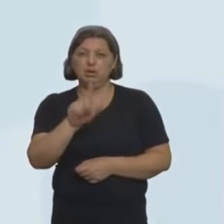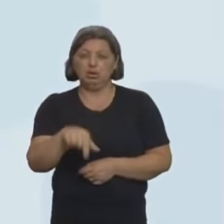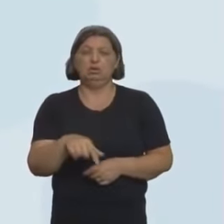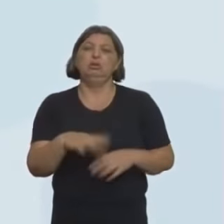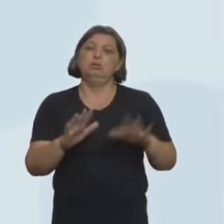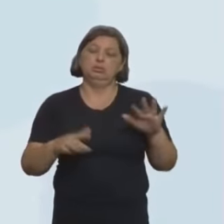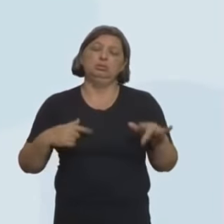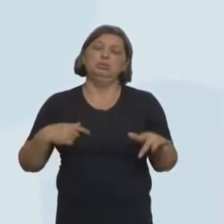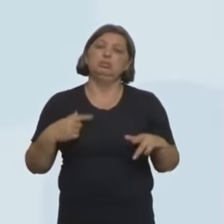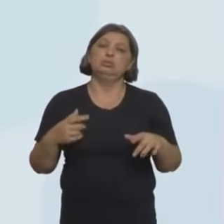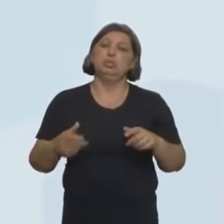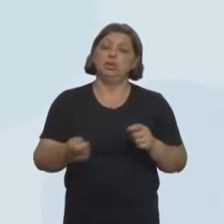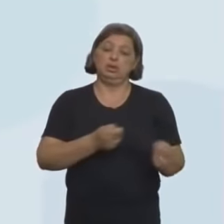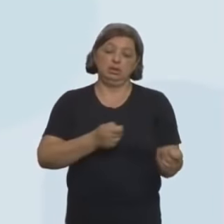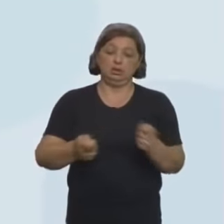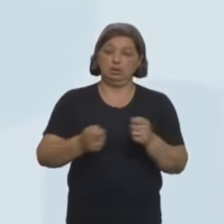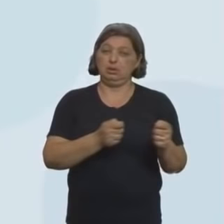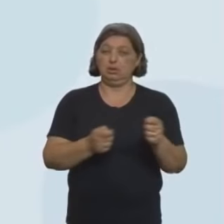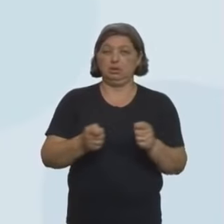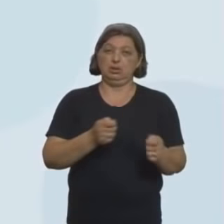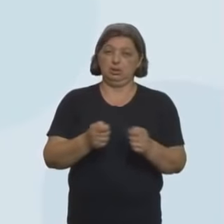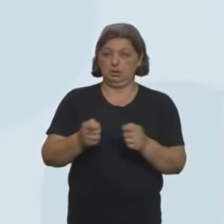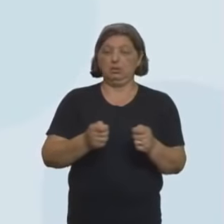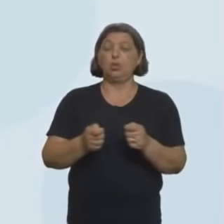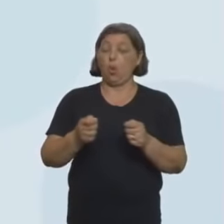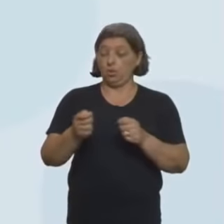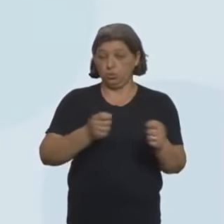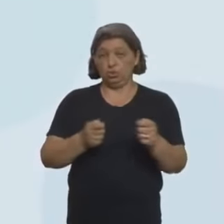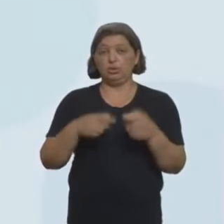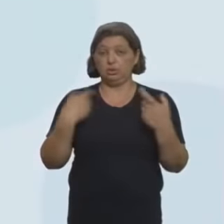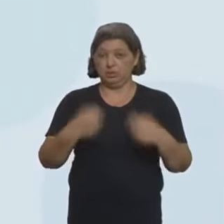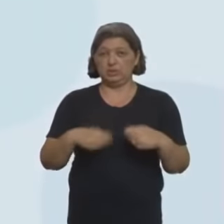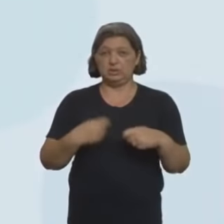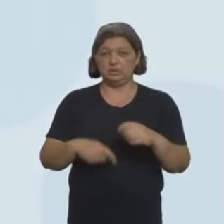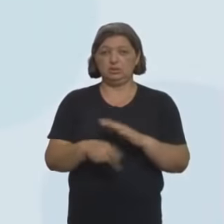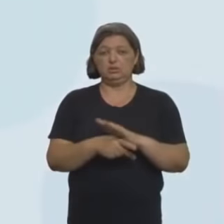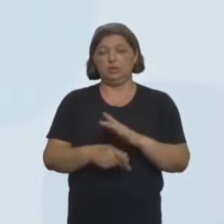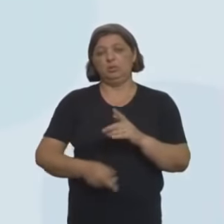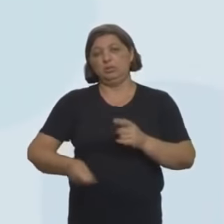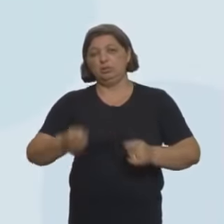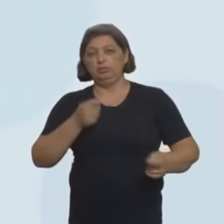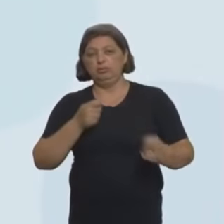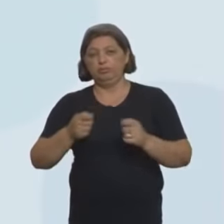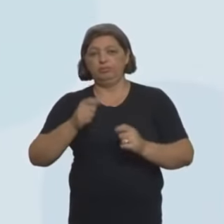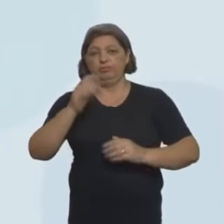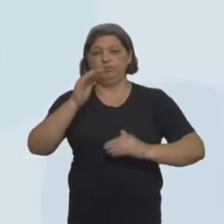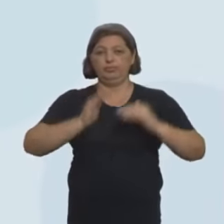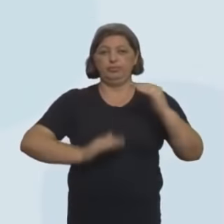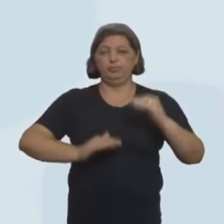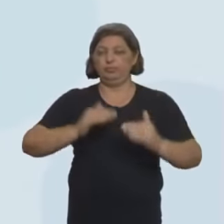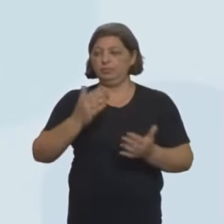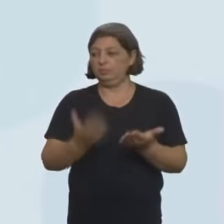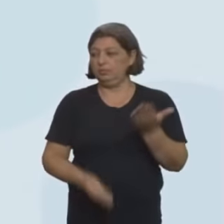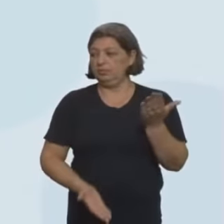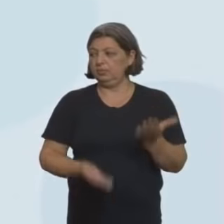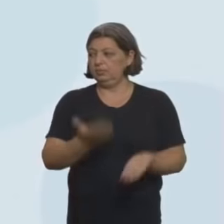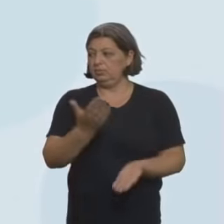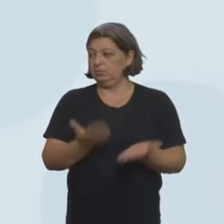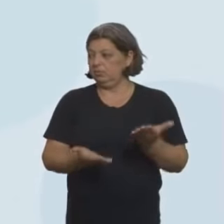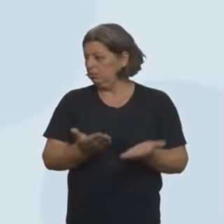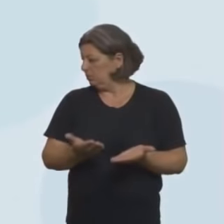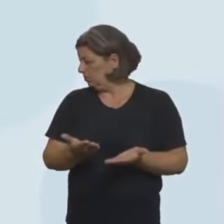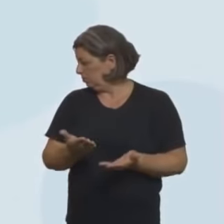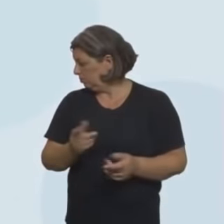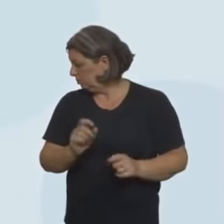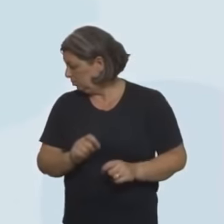busca também, né, com o socioemocional. É o equilíbrio, é a assertividade, falar as coisas que eu quero e preciso